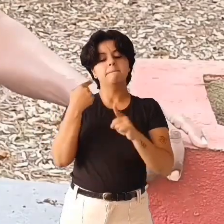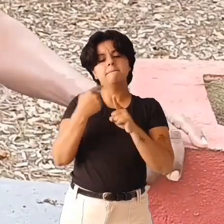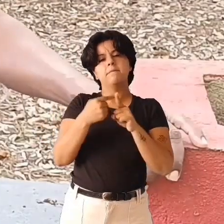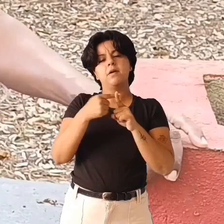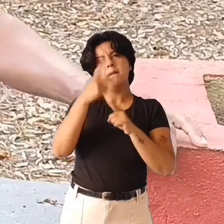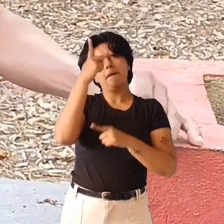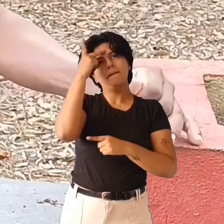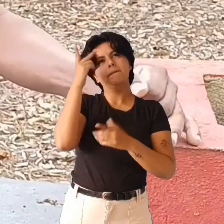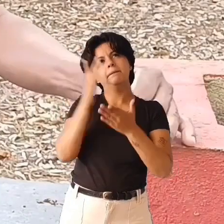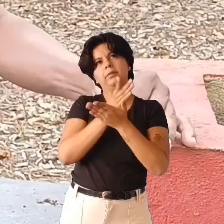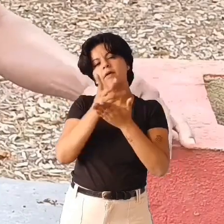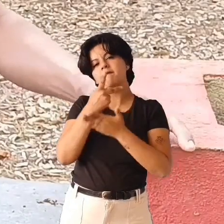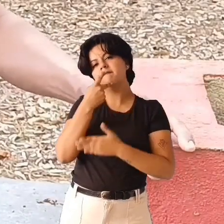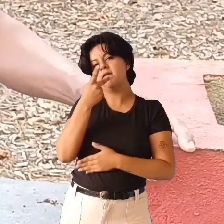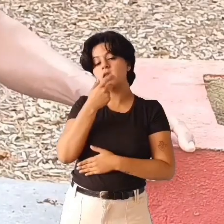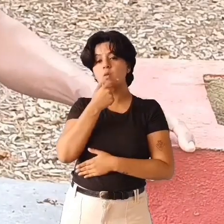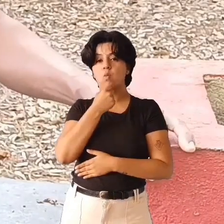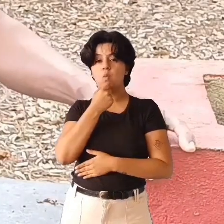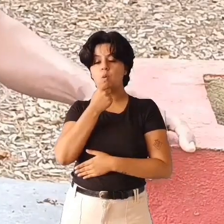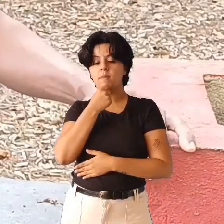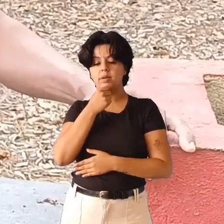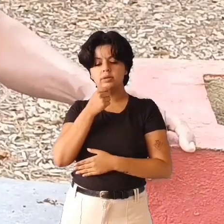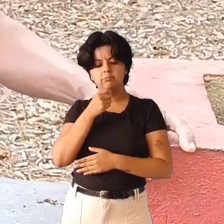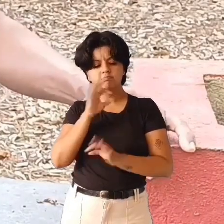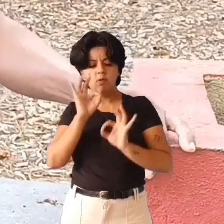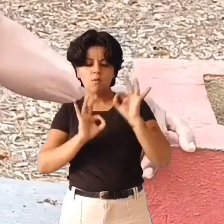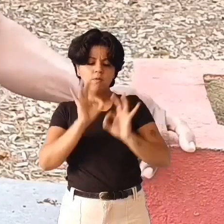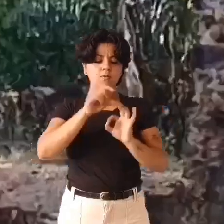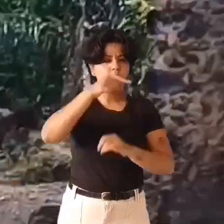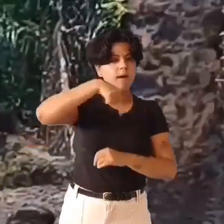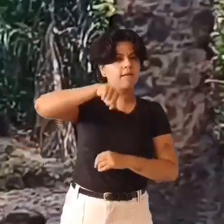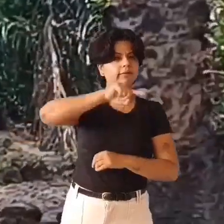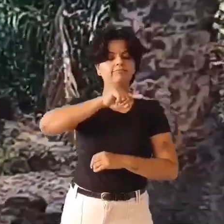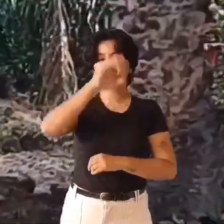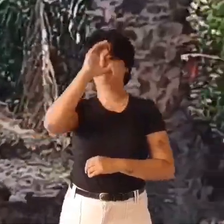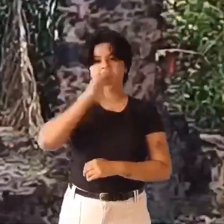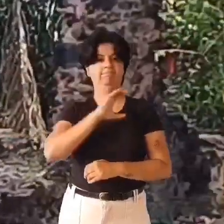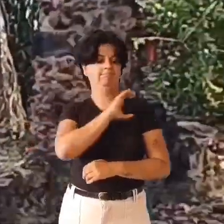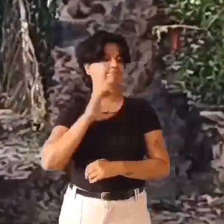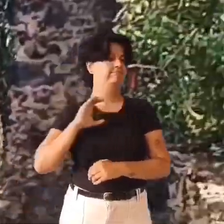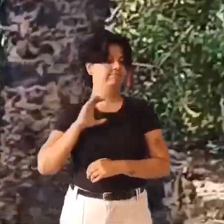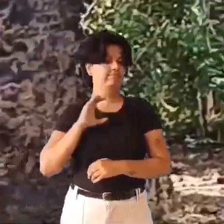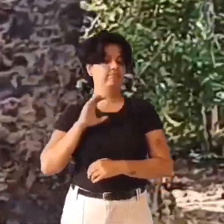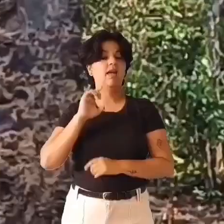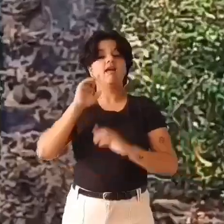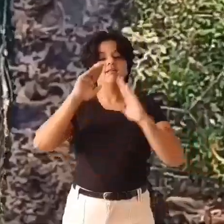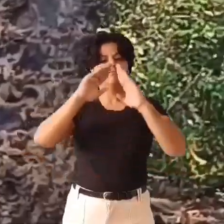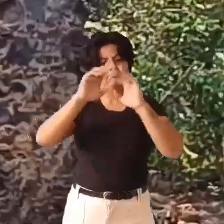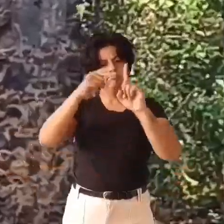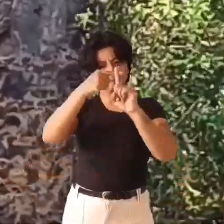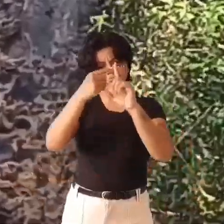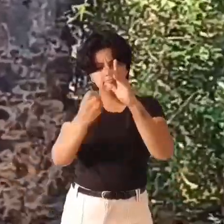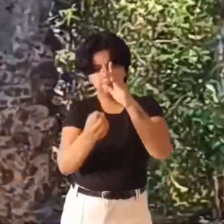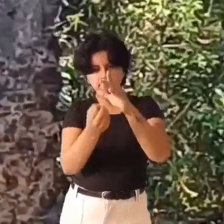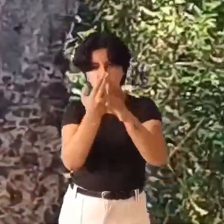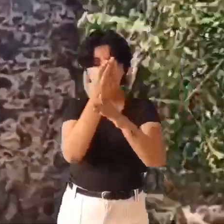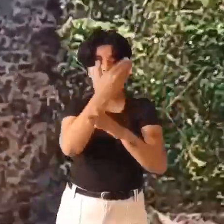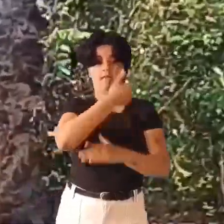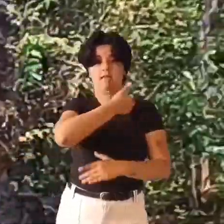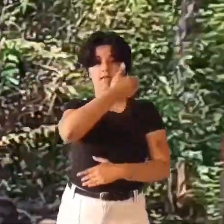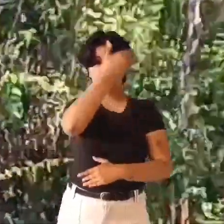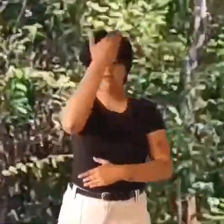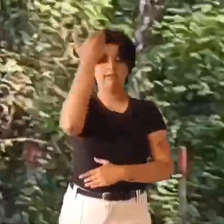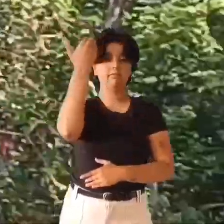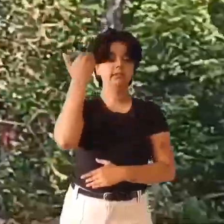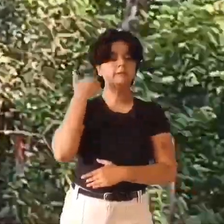Domingos Sambuceto, que tinha feito a planta de Mazagão, ele não era católico. Então, só depois de 7 anos dos mazaganenses aqui, já